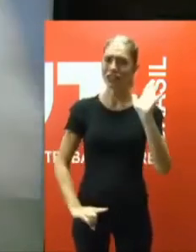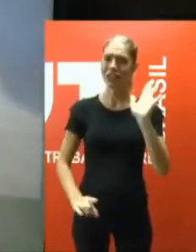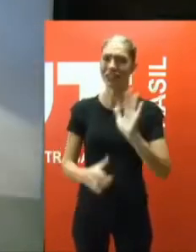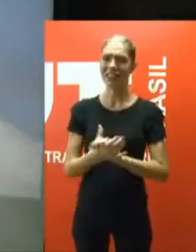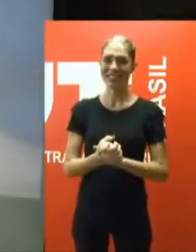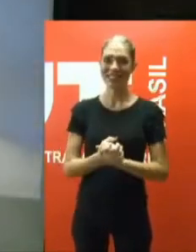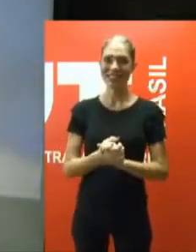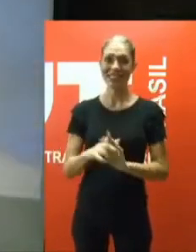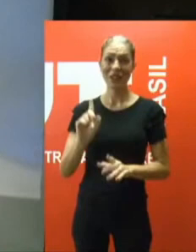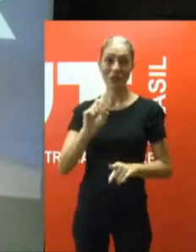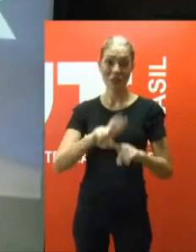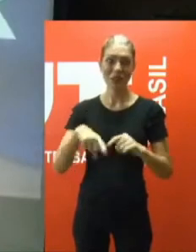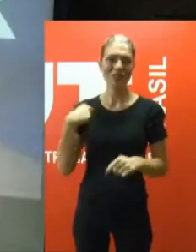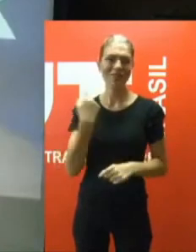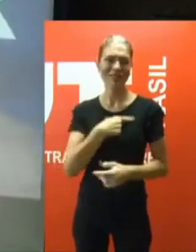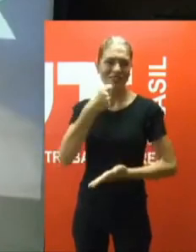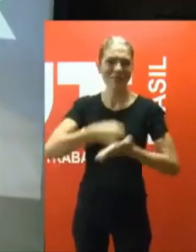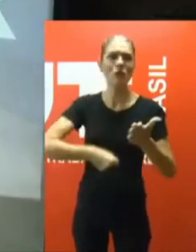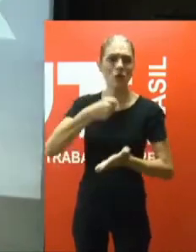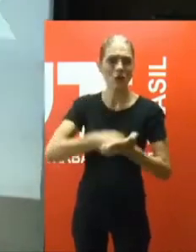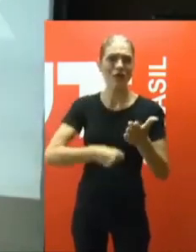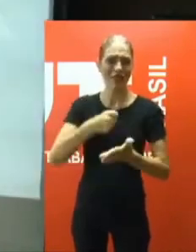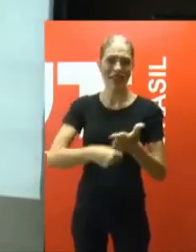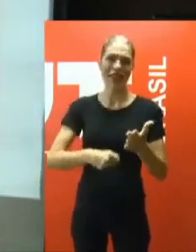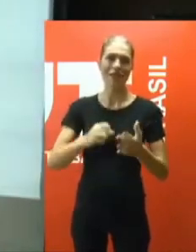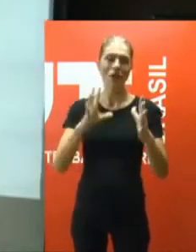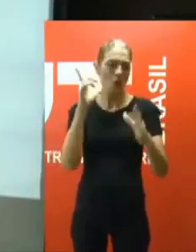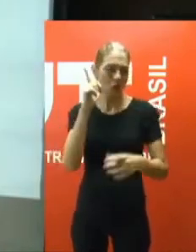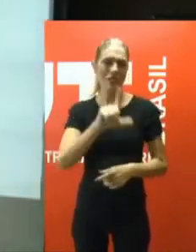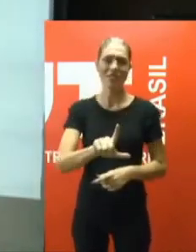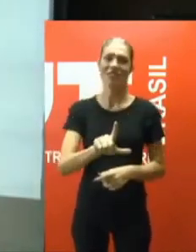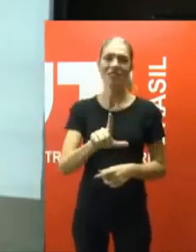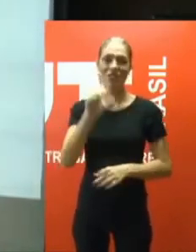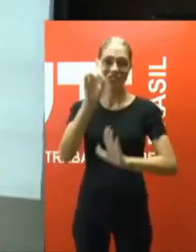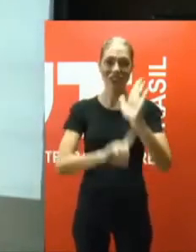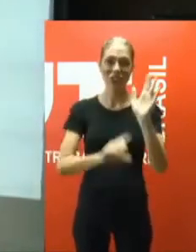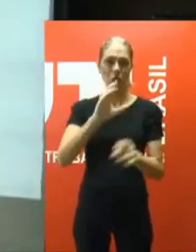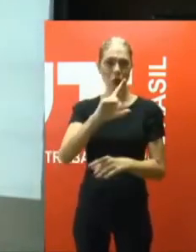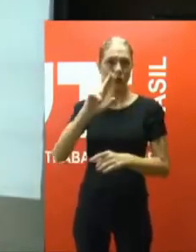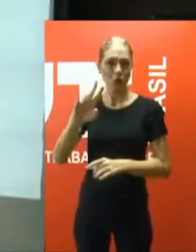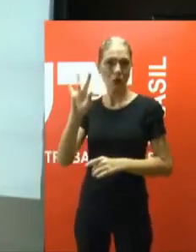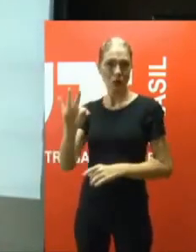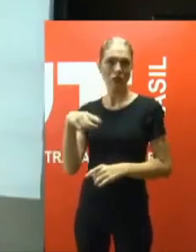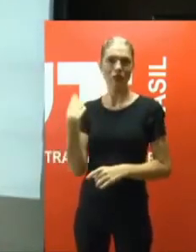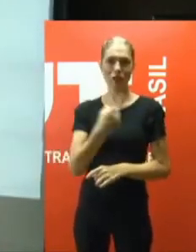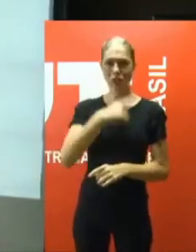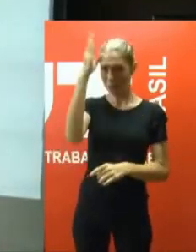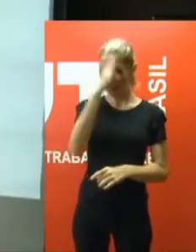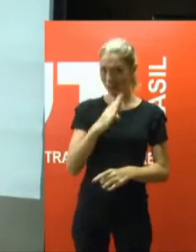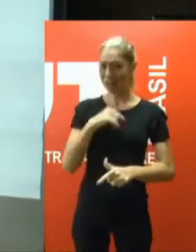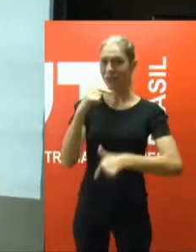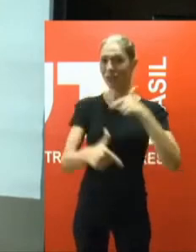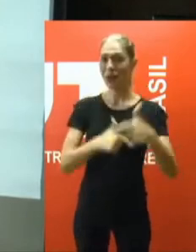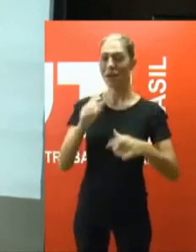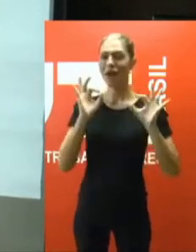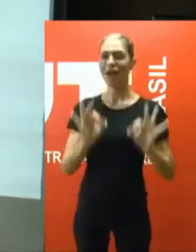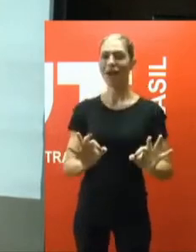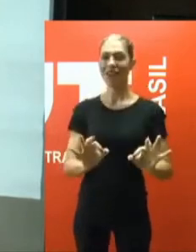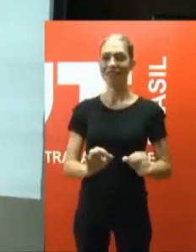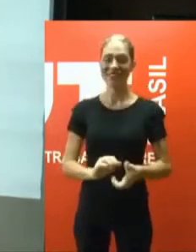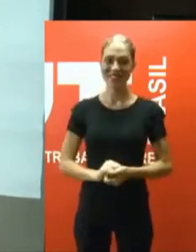com a gente lutar por eles. CUT, somos o Brasil que trabalha.